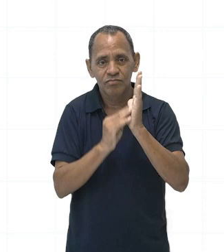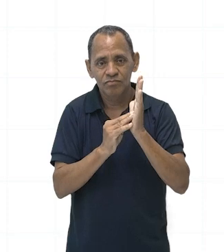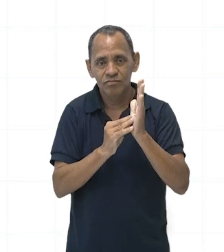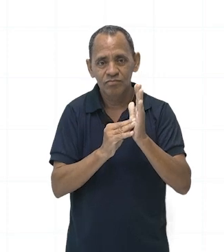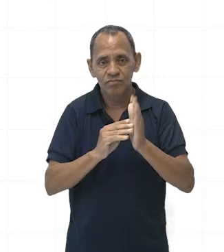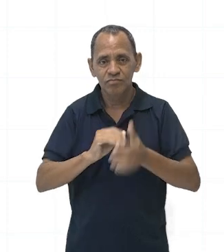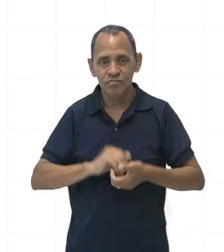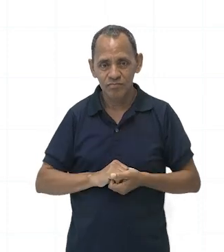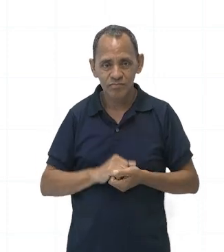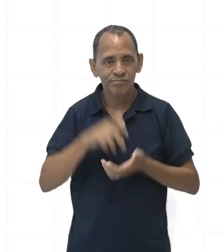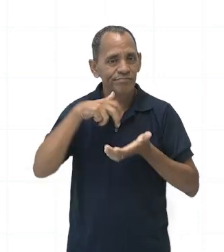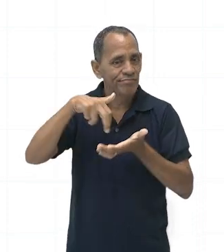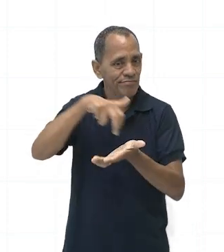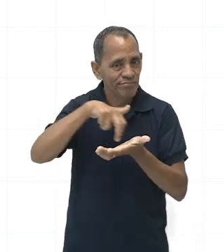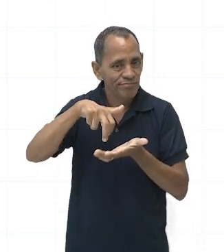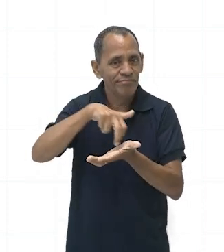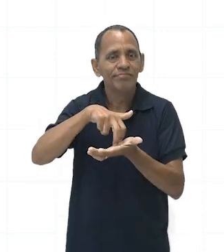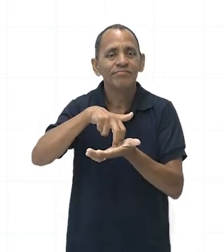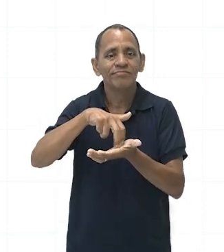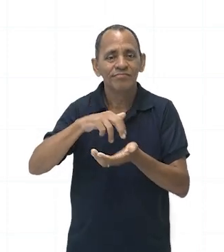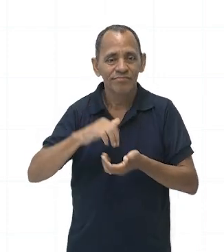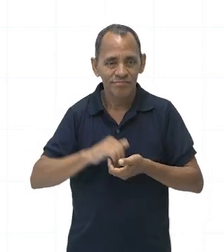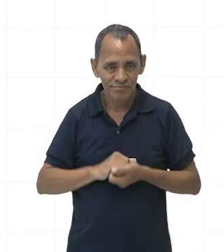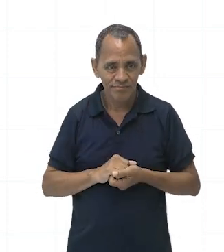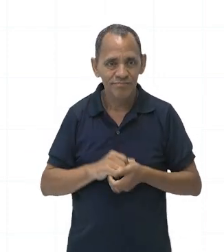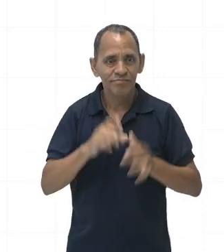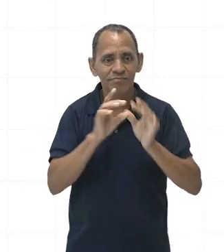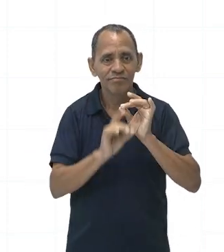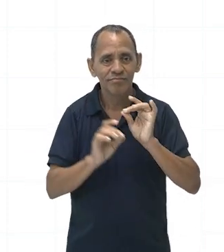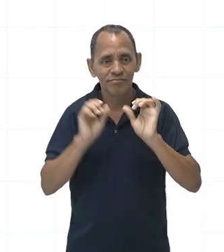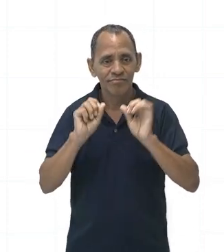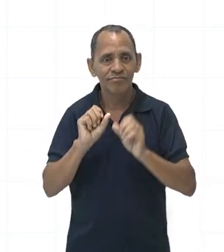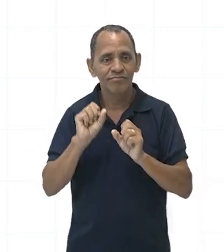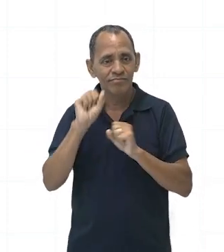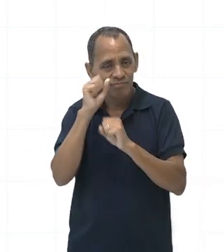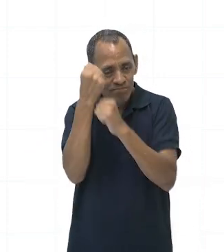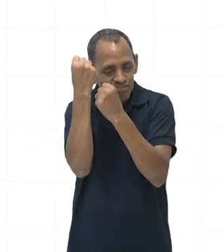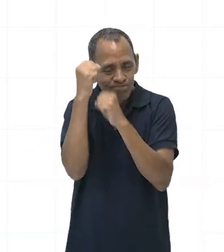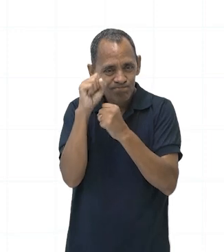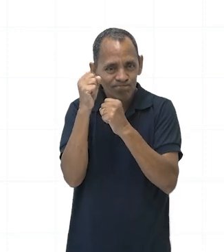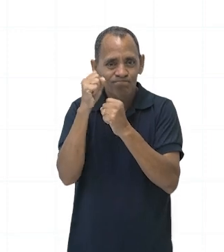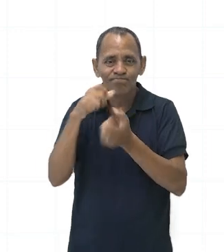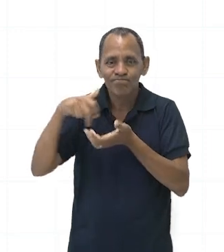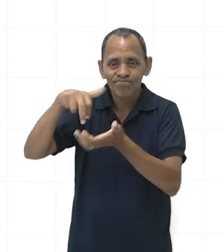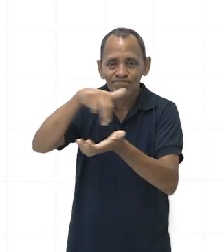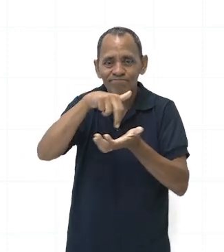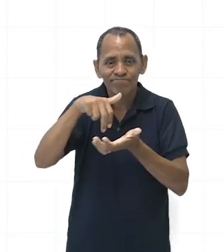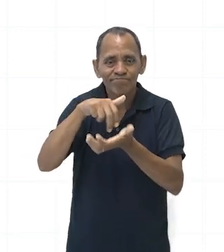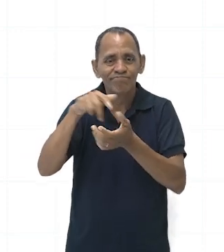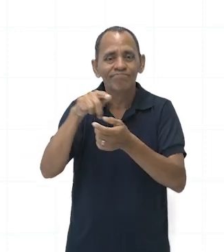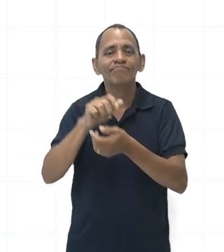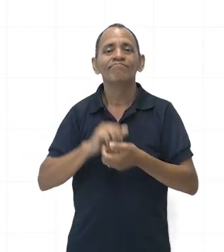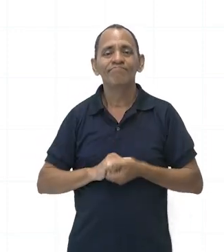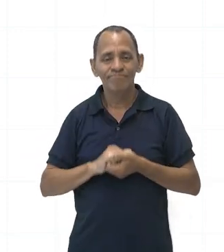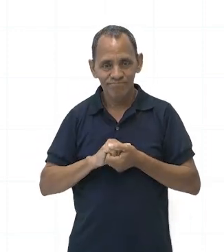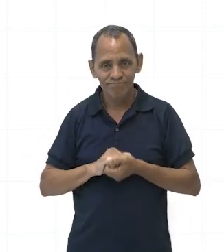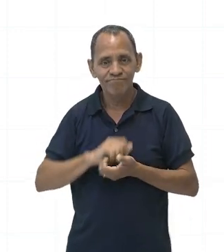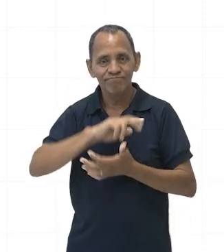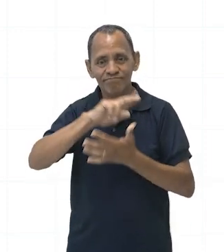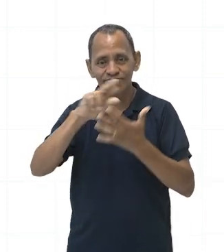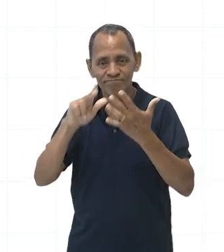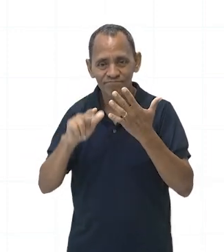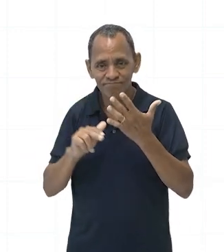de conhecimento, danças de salão e o detalhamento, forró, bolero, rumba,